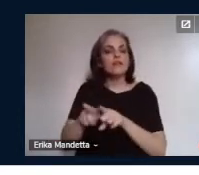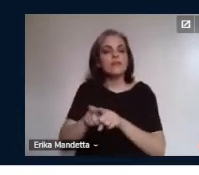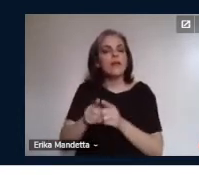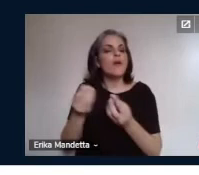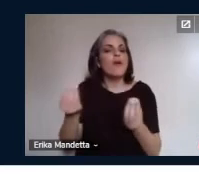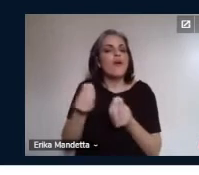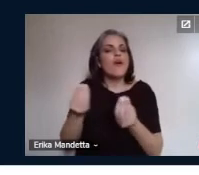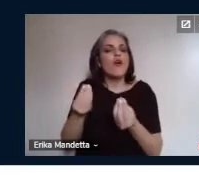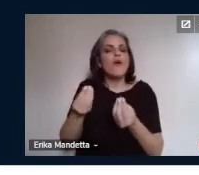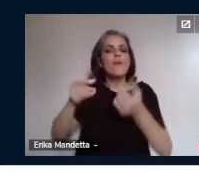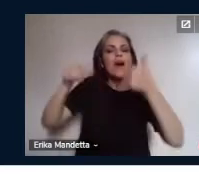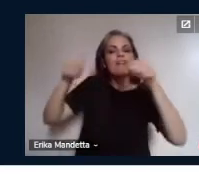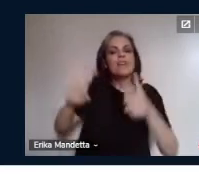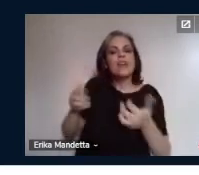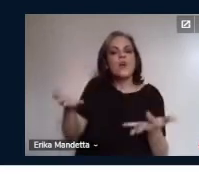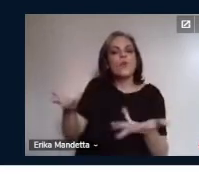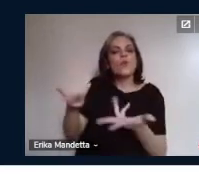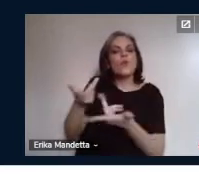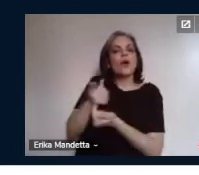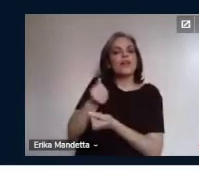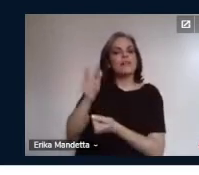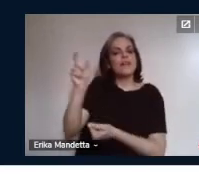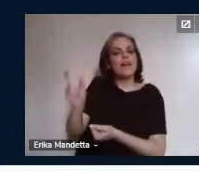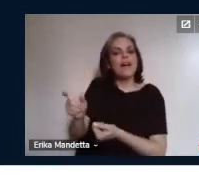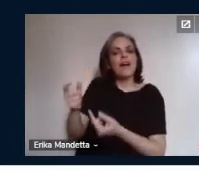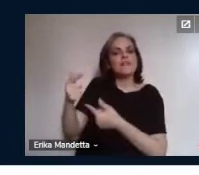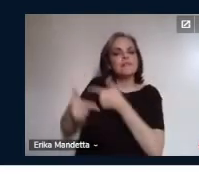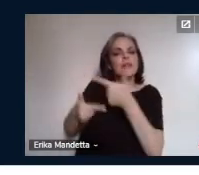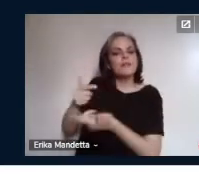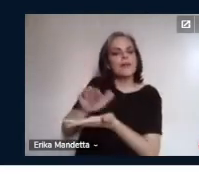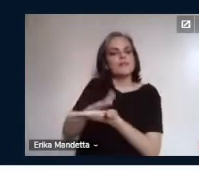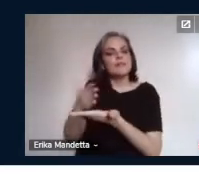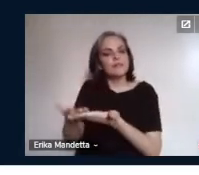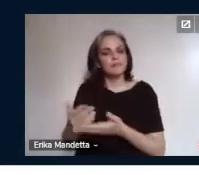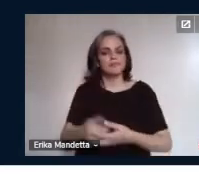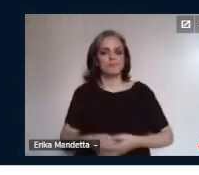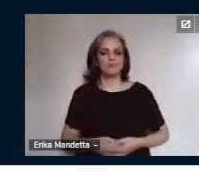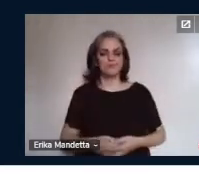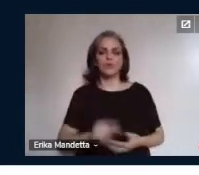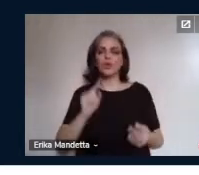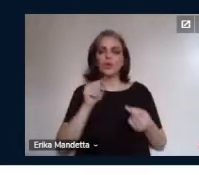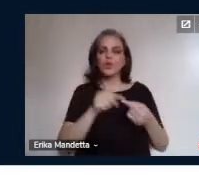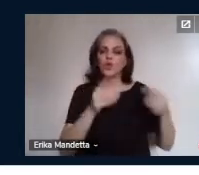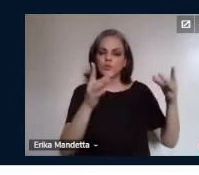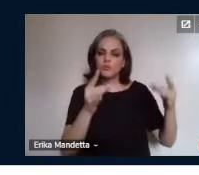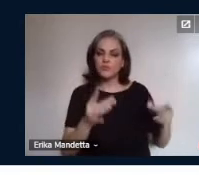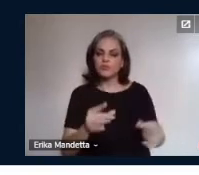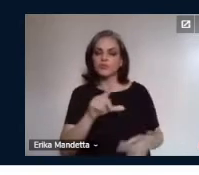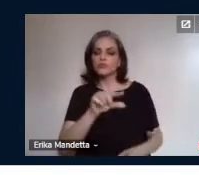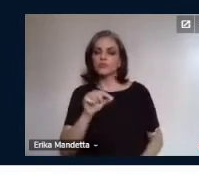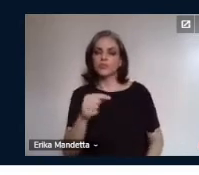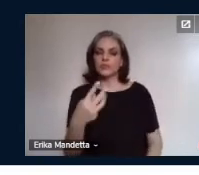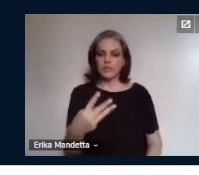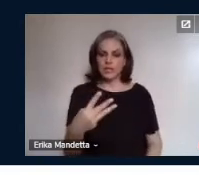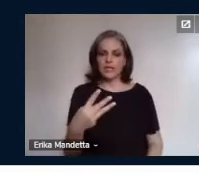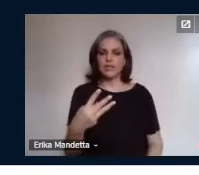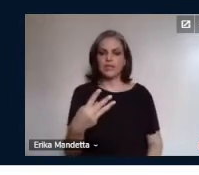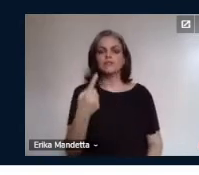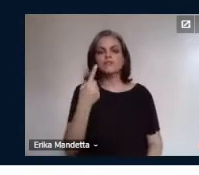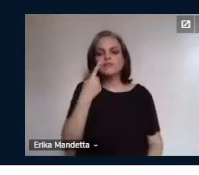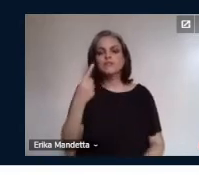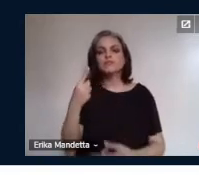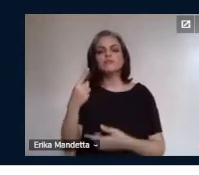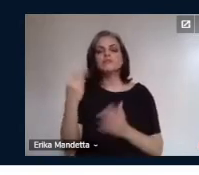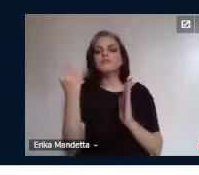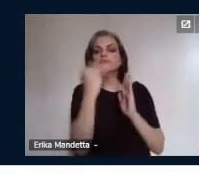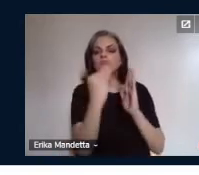qualidade da interpretação. Como objetivos específicos, eu destaquei três. Mapear os contextos em